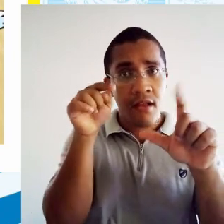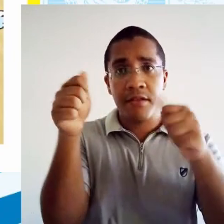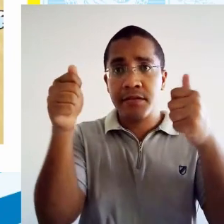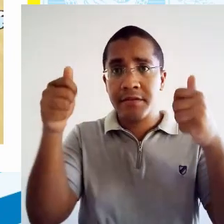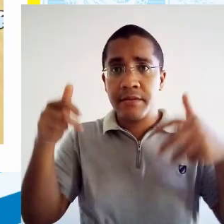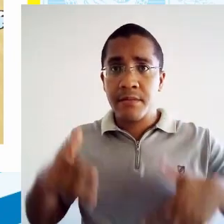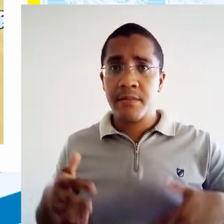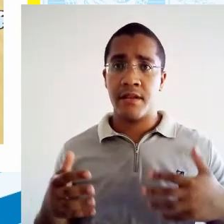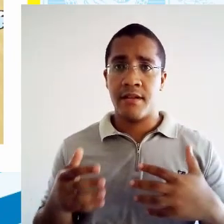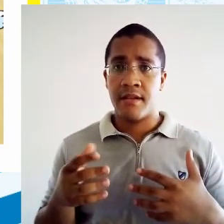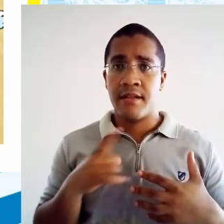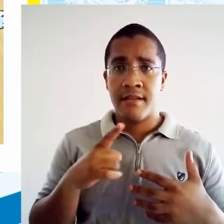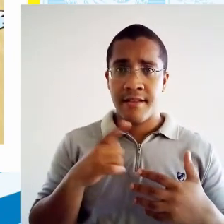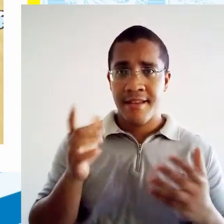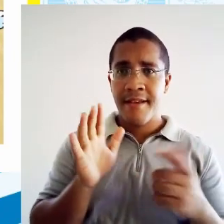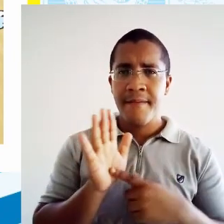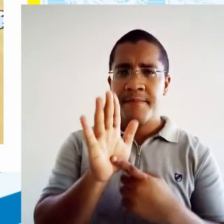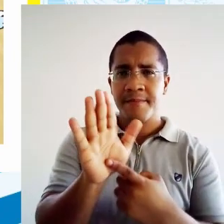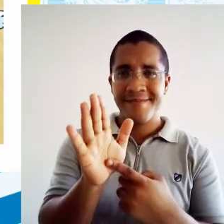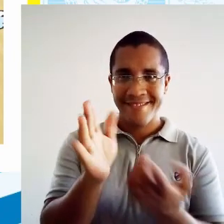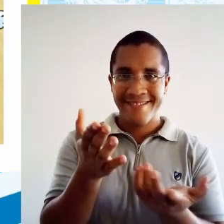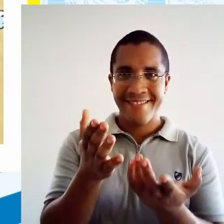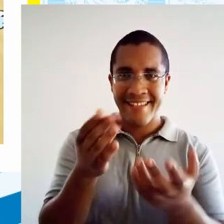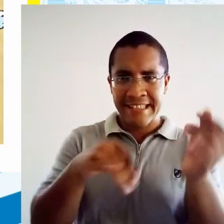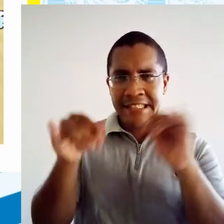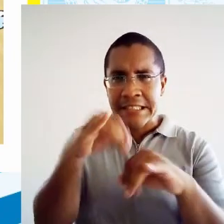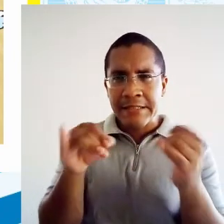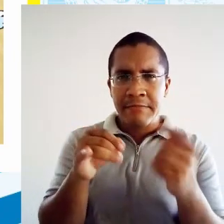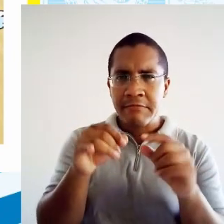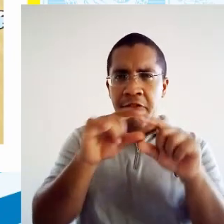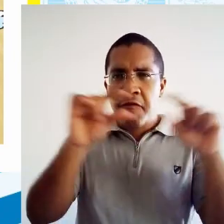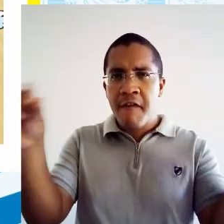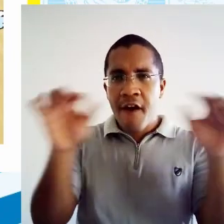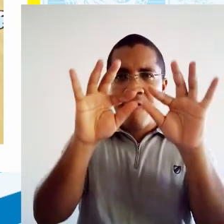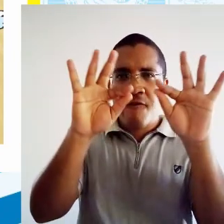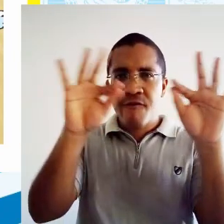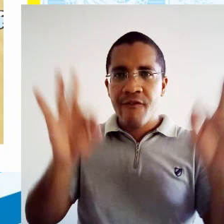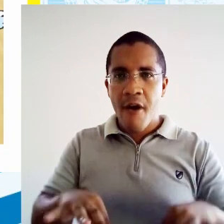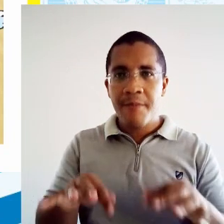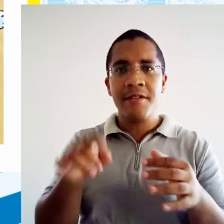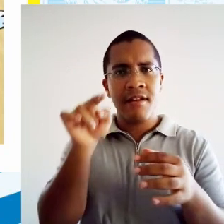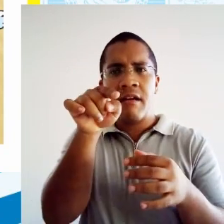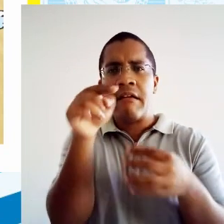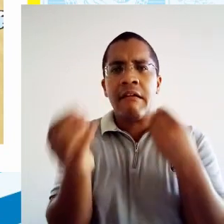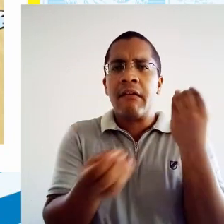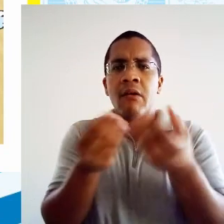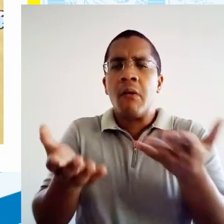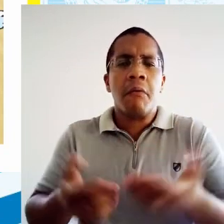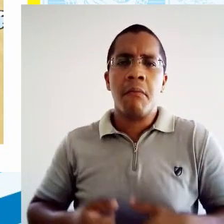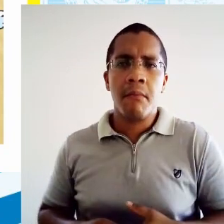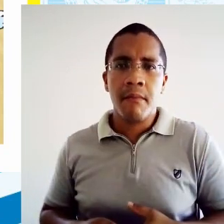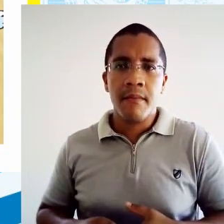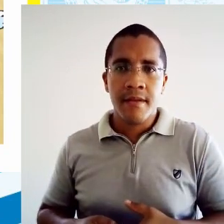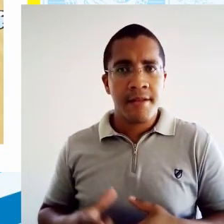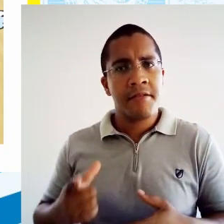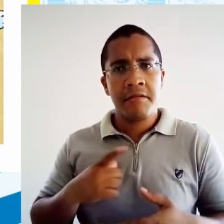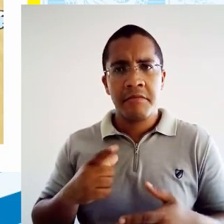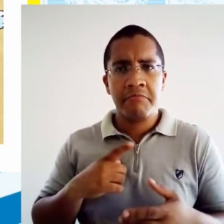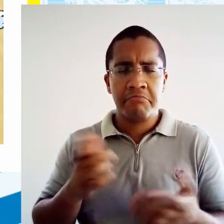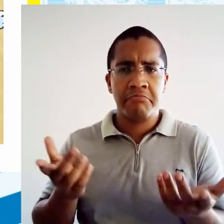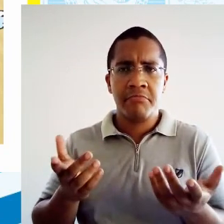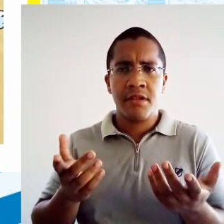para representarmos as reações químicas por meio de equações que usa fórmulas químicas